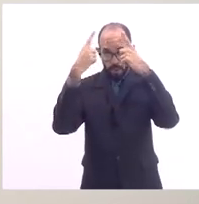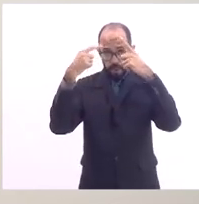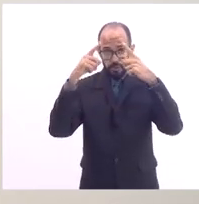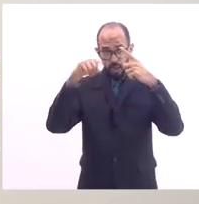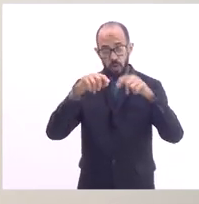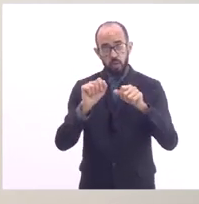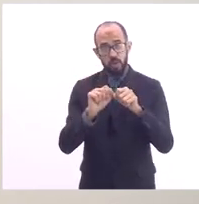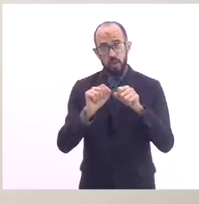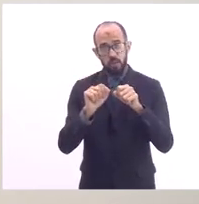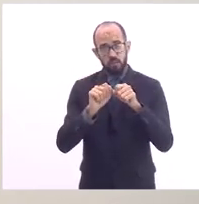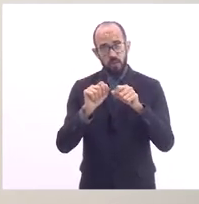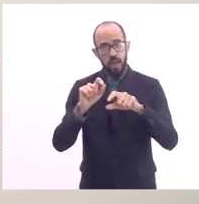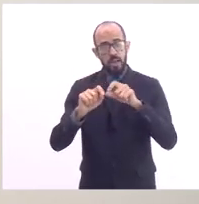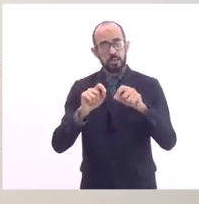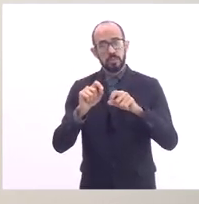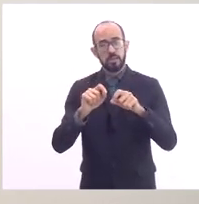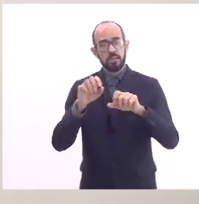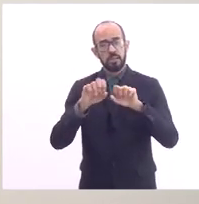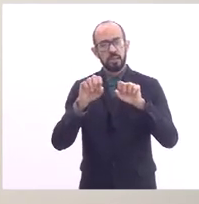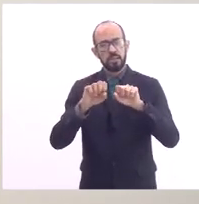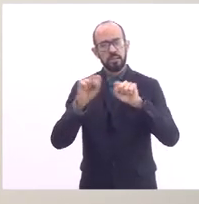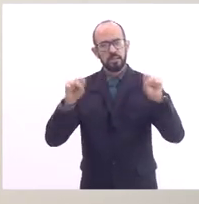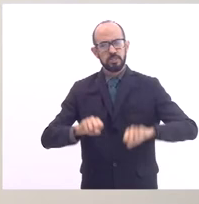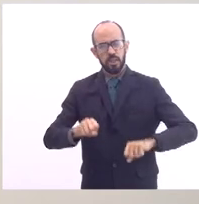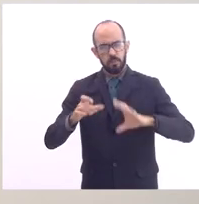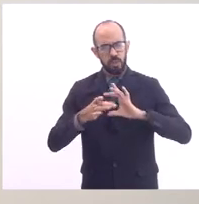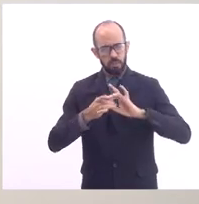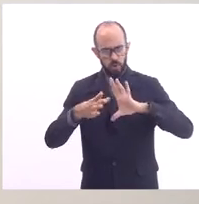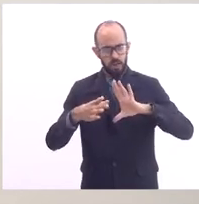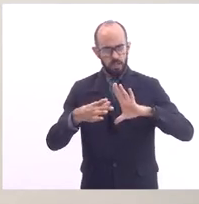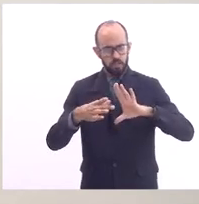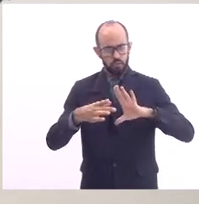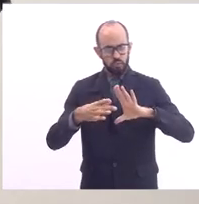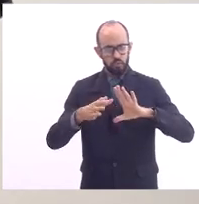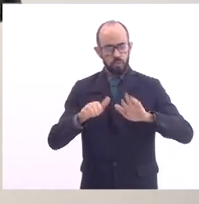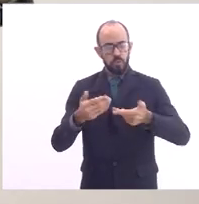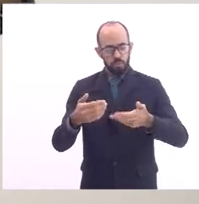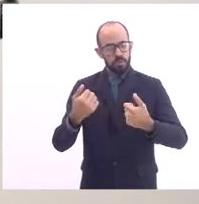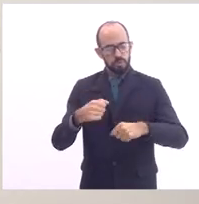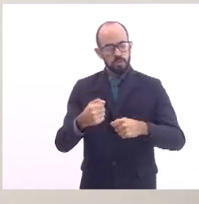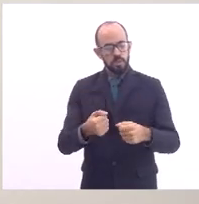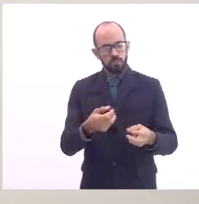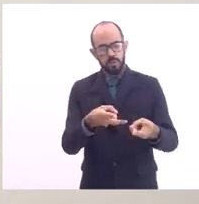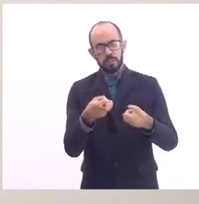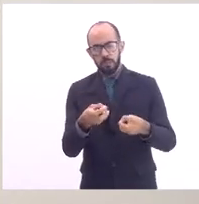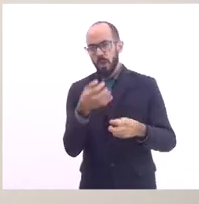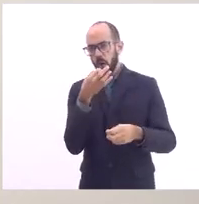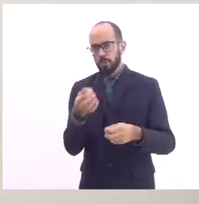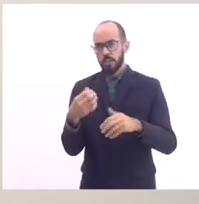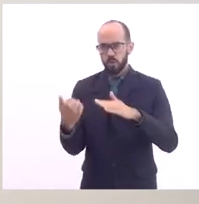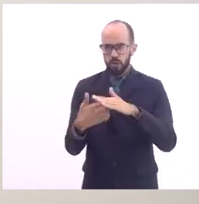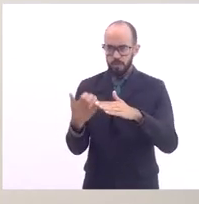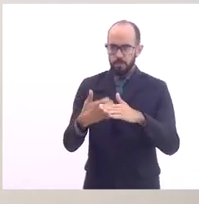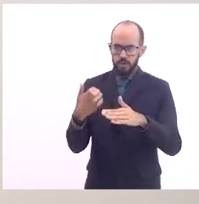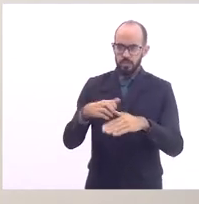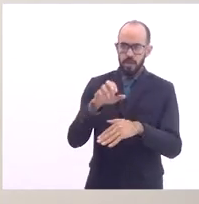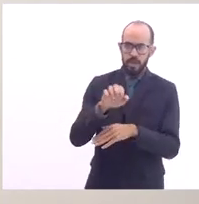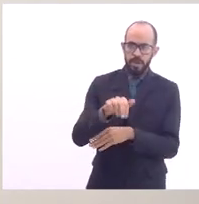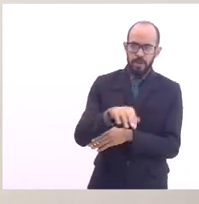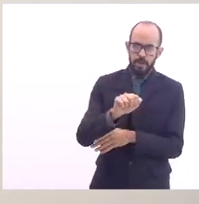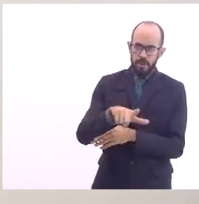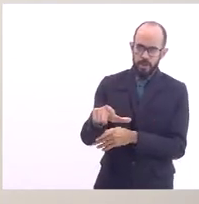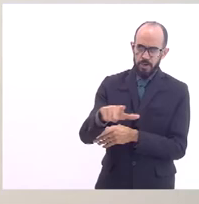vem a legitimar o processo democrático. Então, para que haja democracia, é preciso ouvir também o outro lado, E, evidentemente, a Enel veio